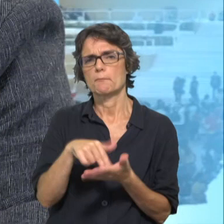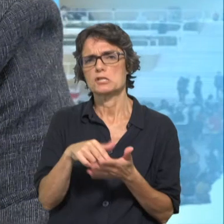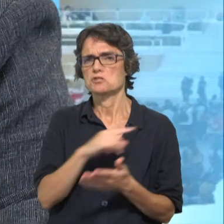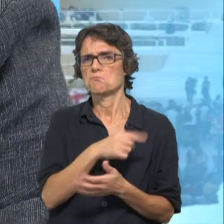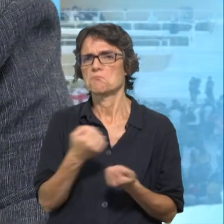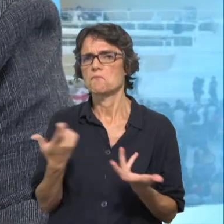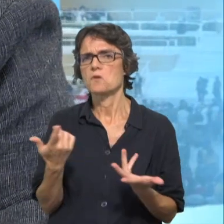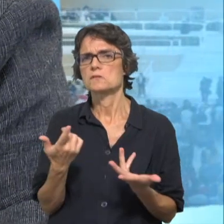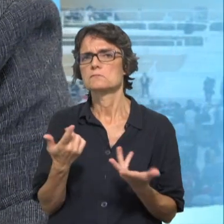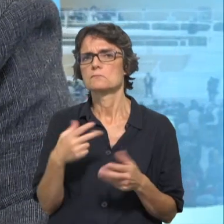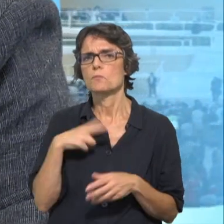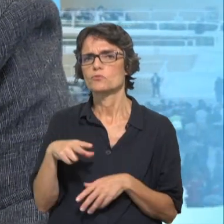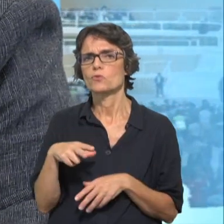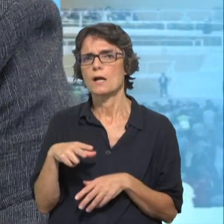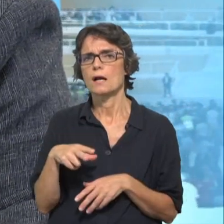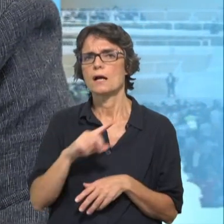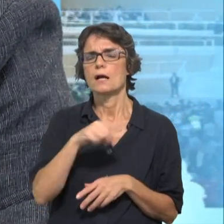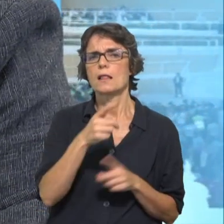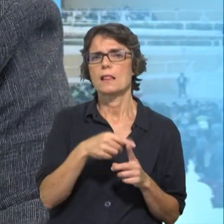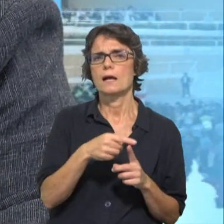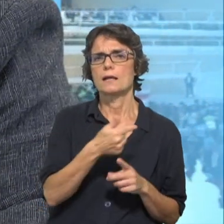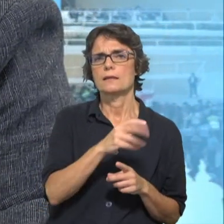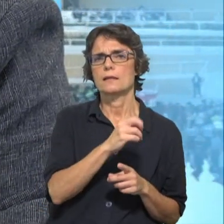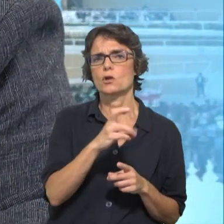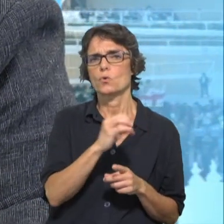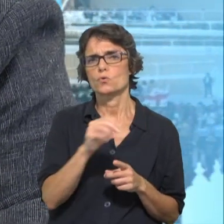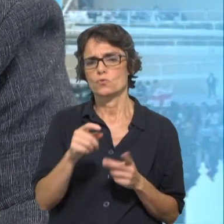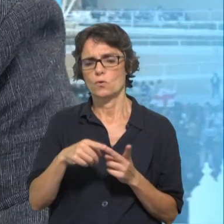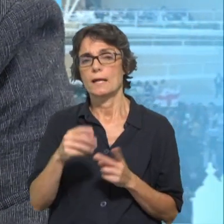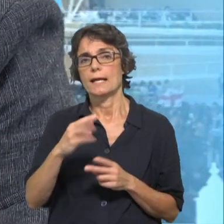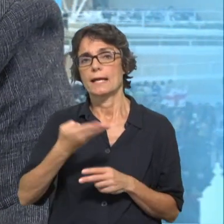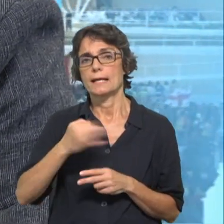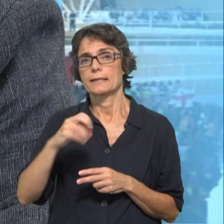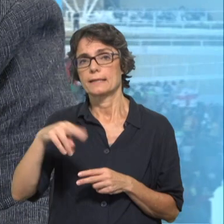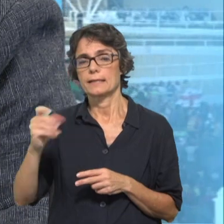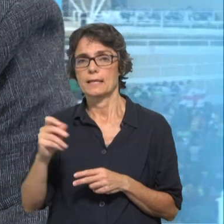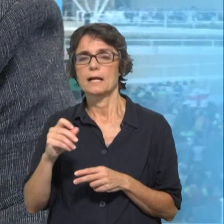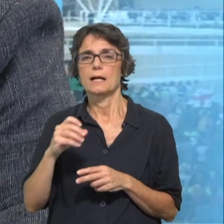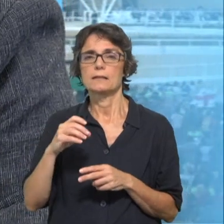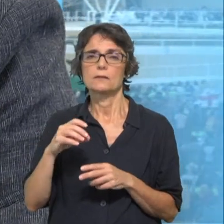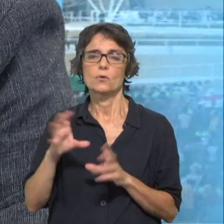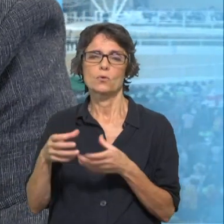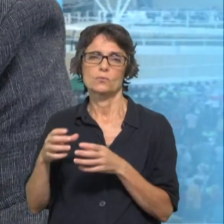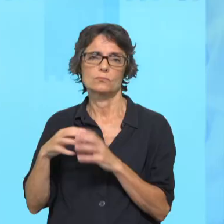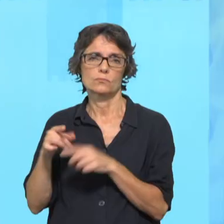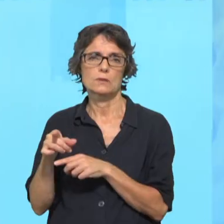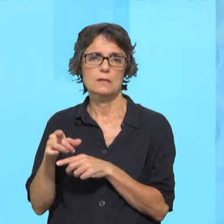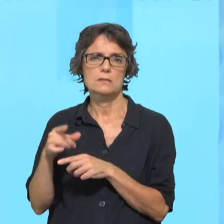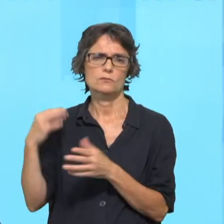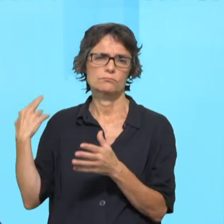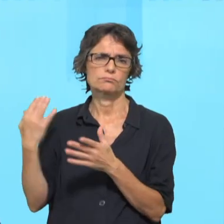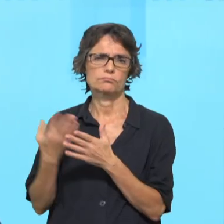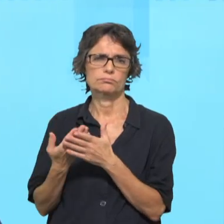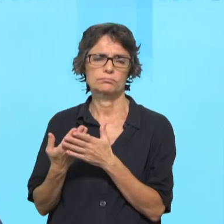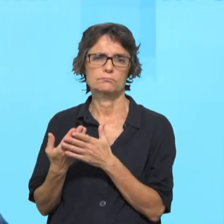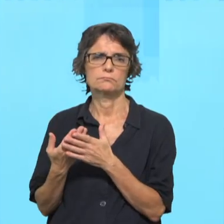dois colegas, do Padre Paulo Terroso e da Dina, que têm estado com a equipa de comunicação já há muitos anos.